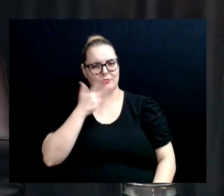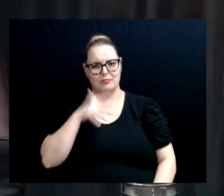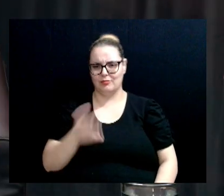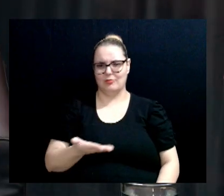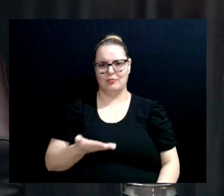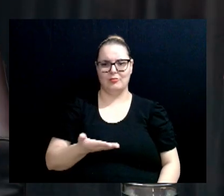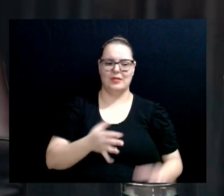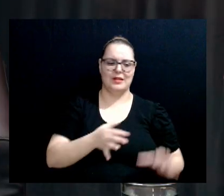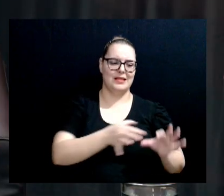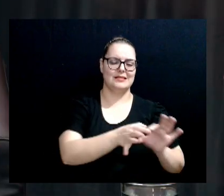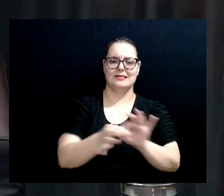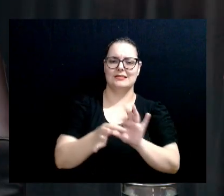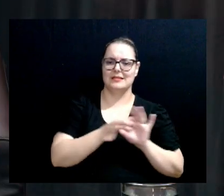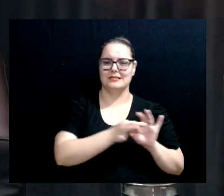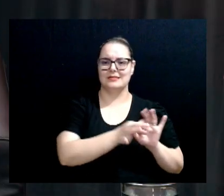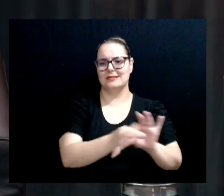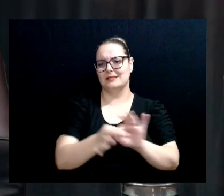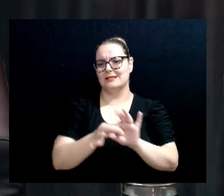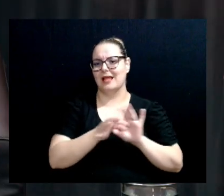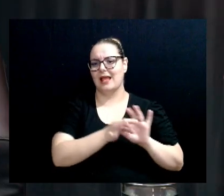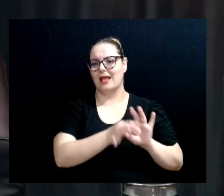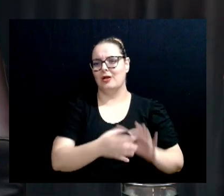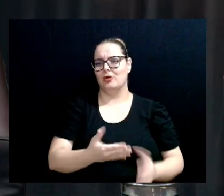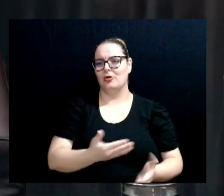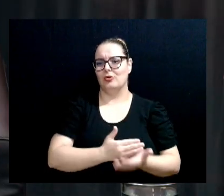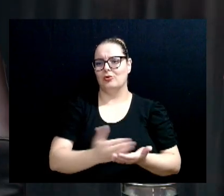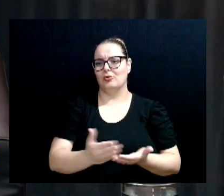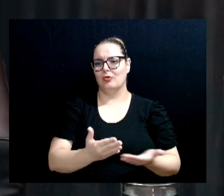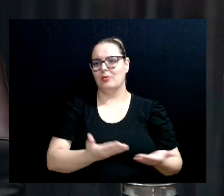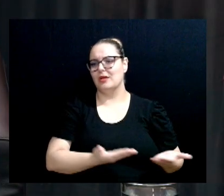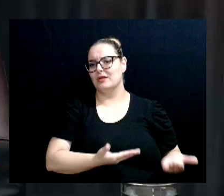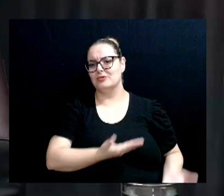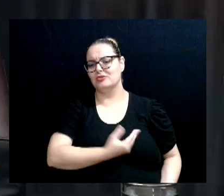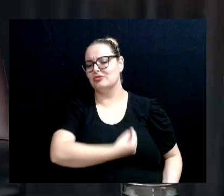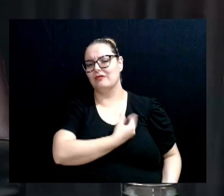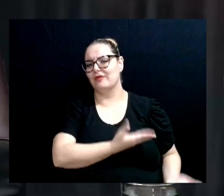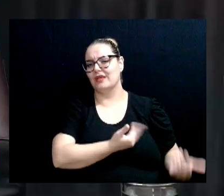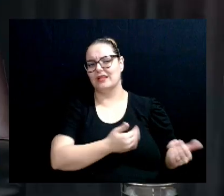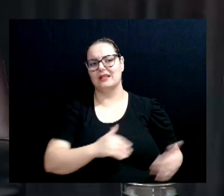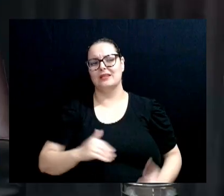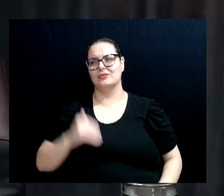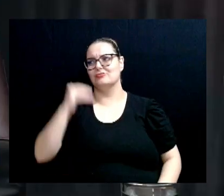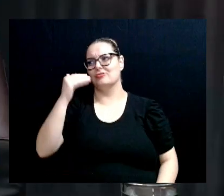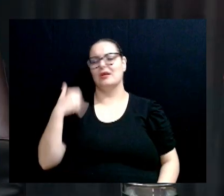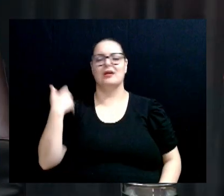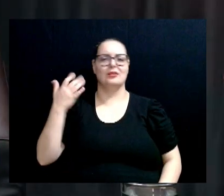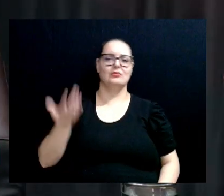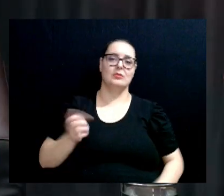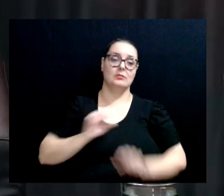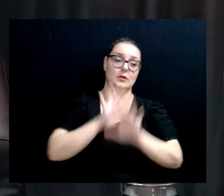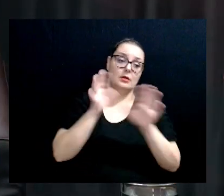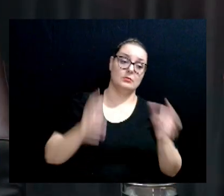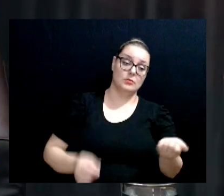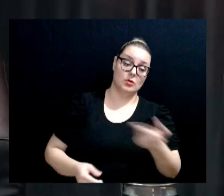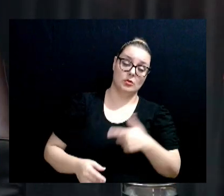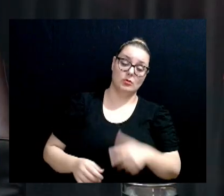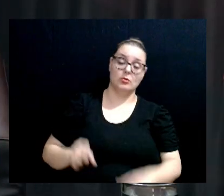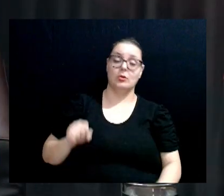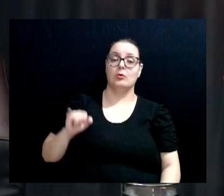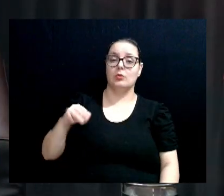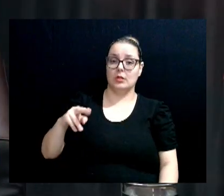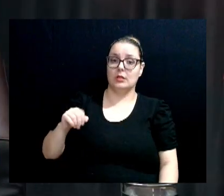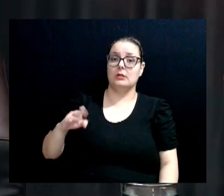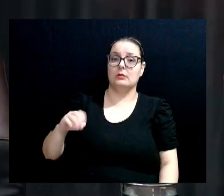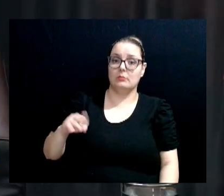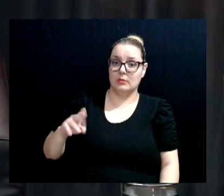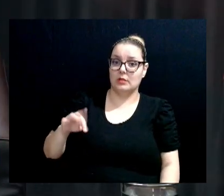vida adulta, onde o sistema de recompensa está muito mais evidente do que o sistema inibitório, que é do córtex pré-frontal.